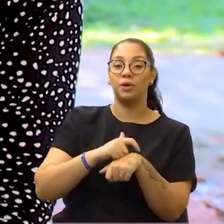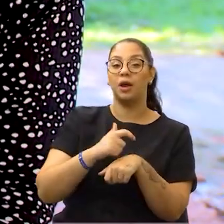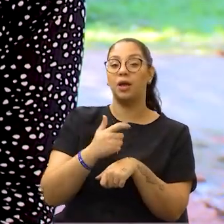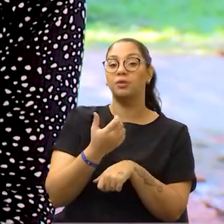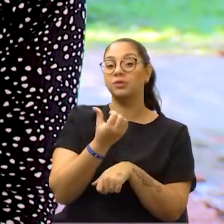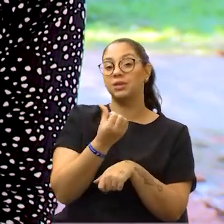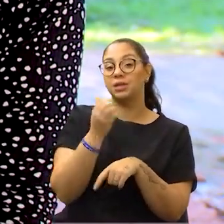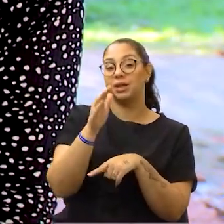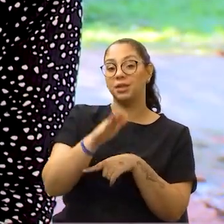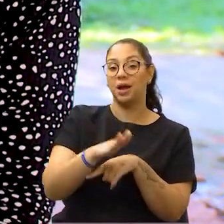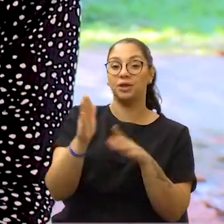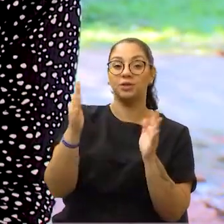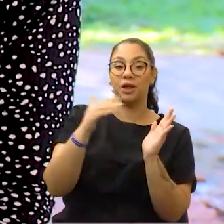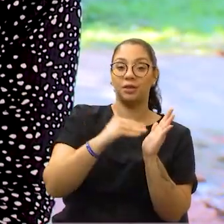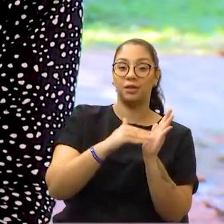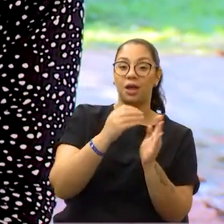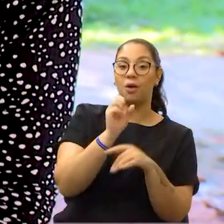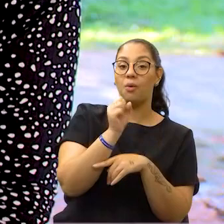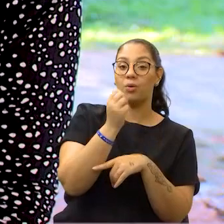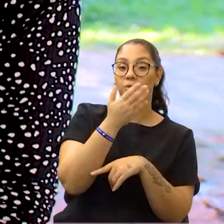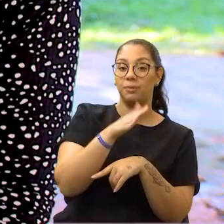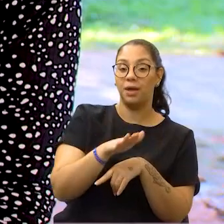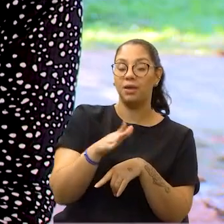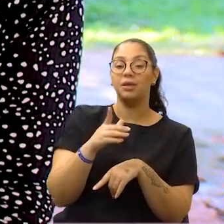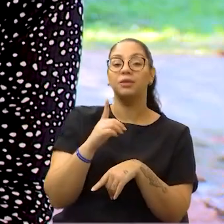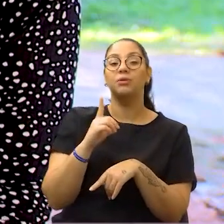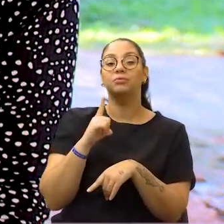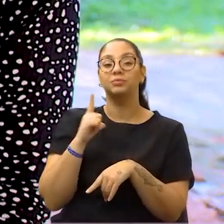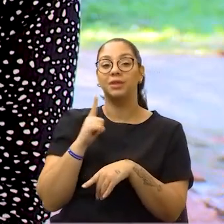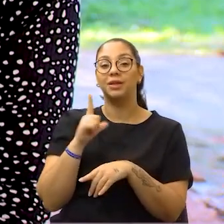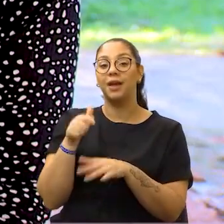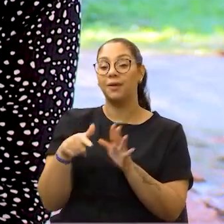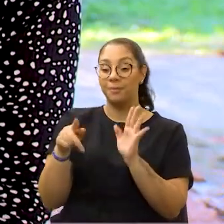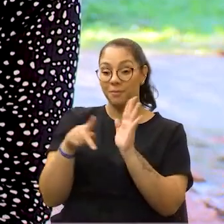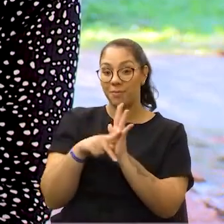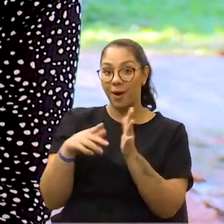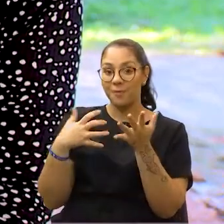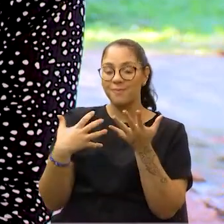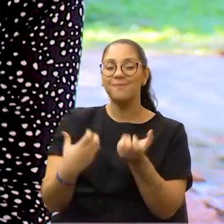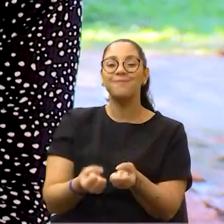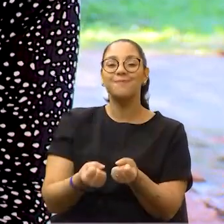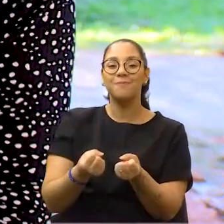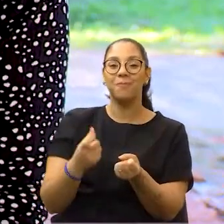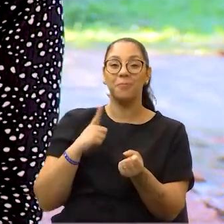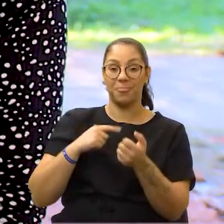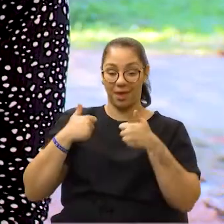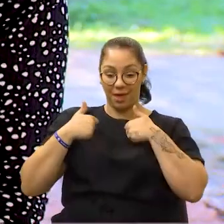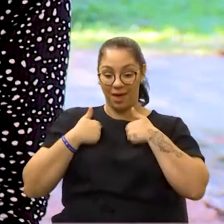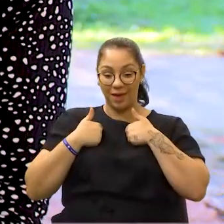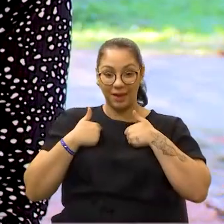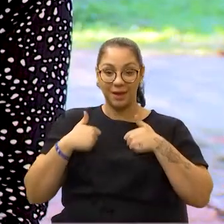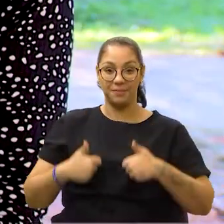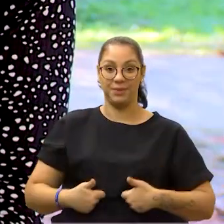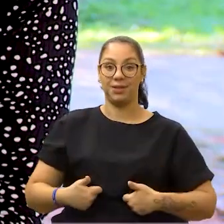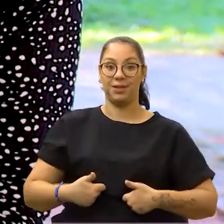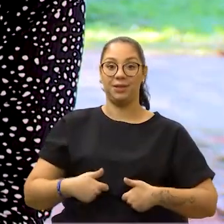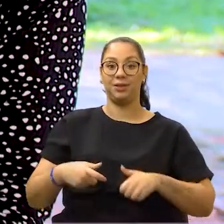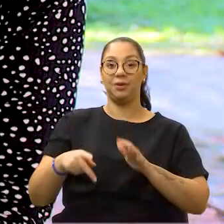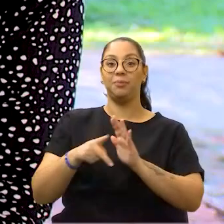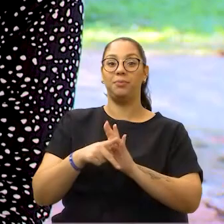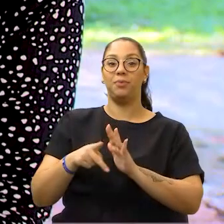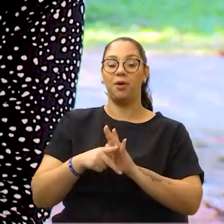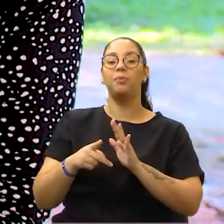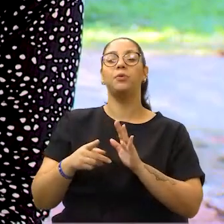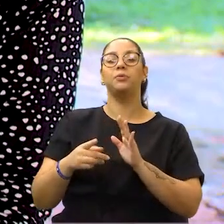dia. Começa das 18h30 às 21h30. Então ele vai ter tem essa questão, a gente fala do pertencimento, né? Ele tem